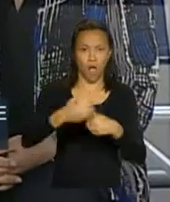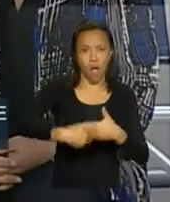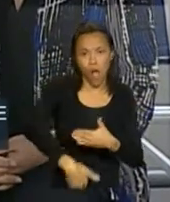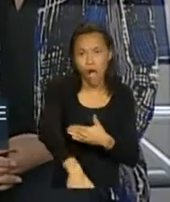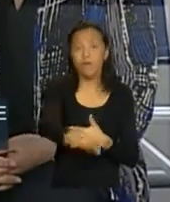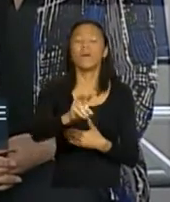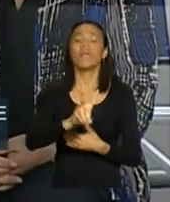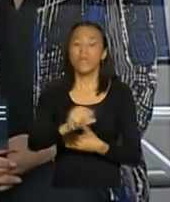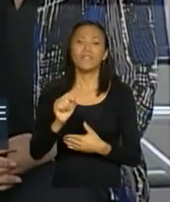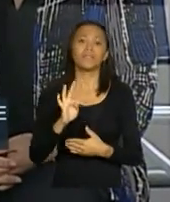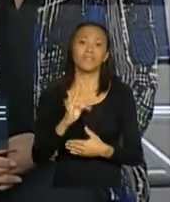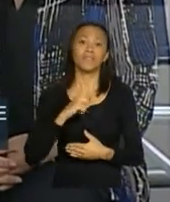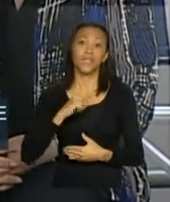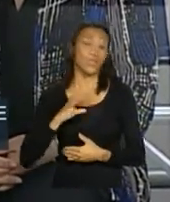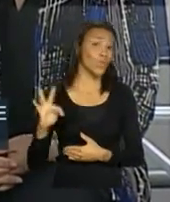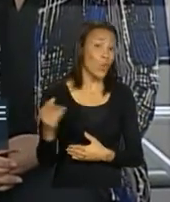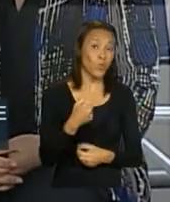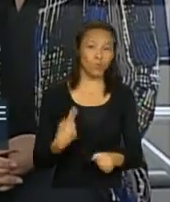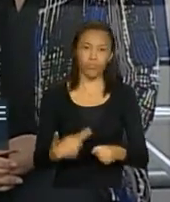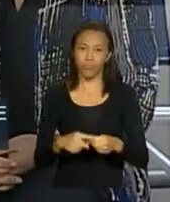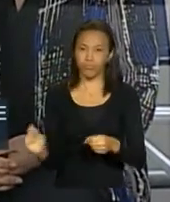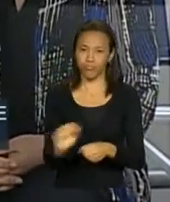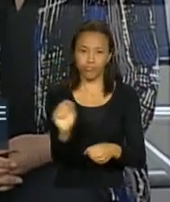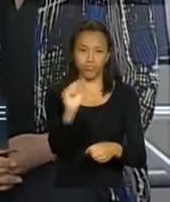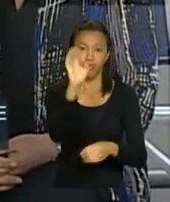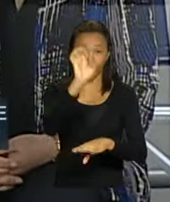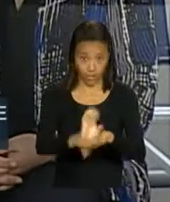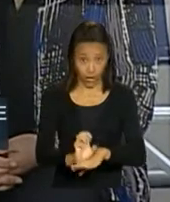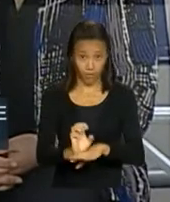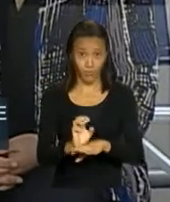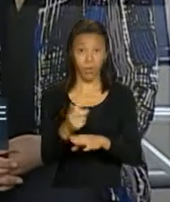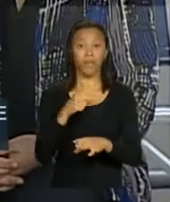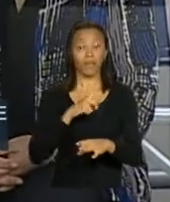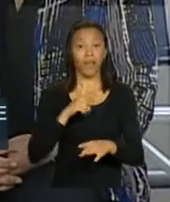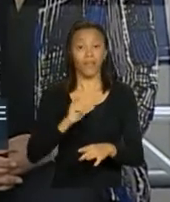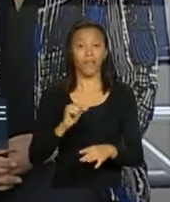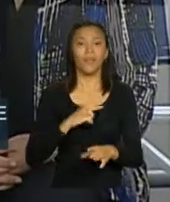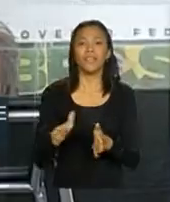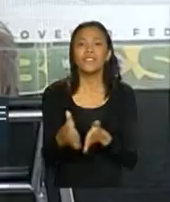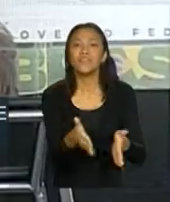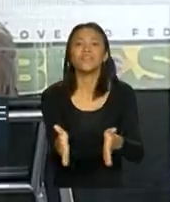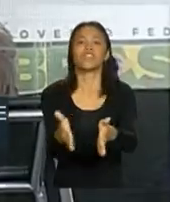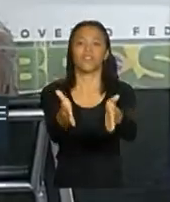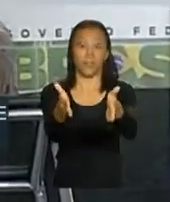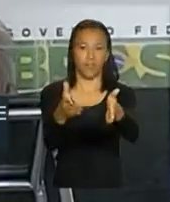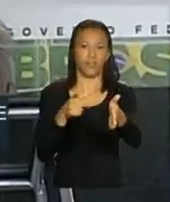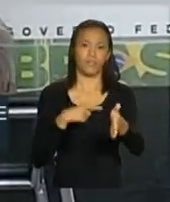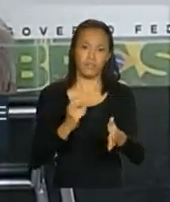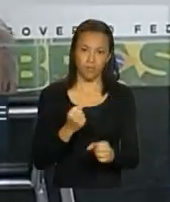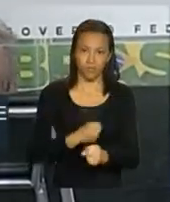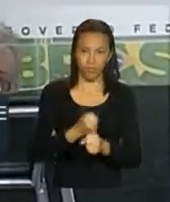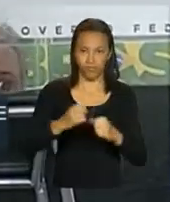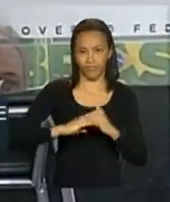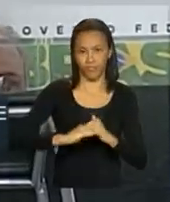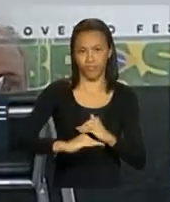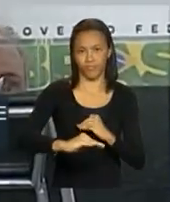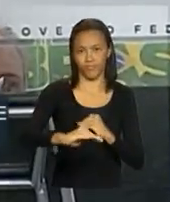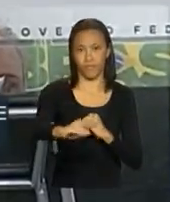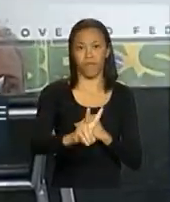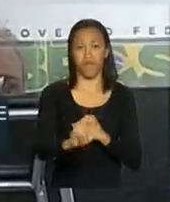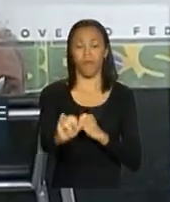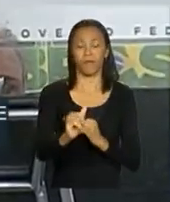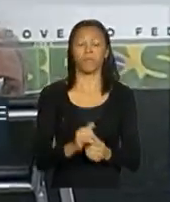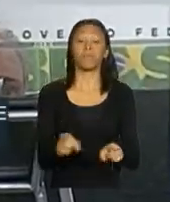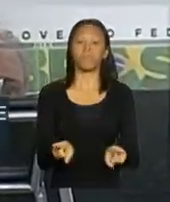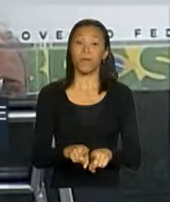ter todos os municípios maranhenses que estarão ligados, interligados por asfaltos. Estamos